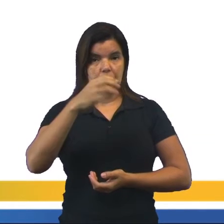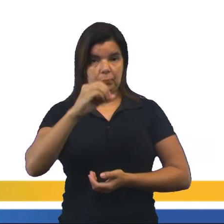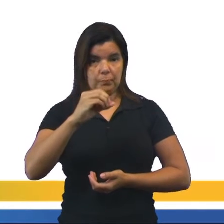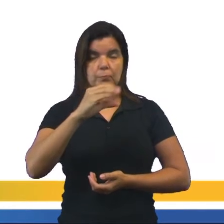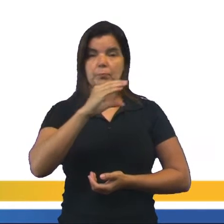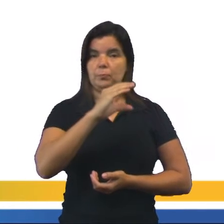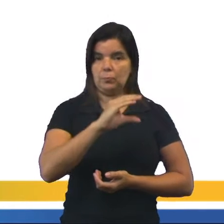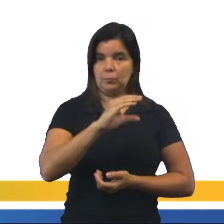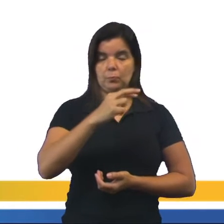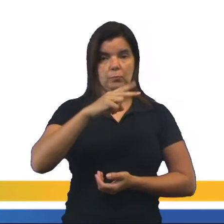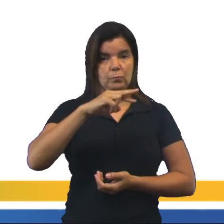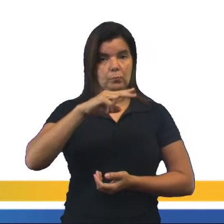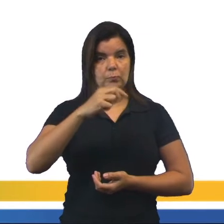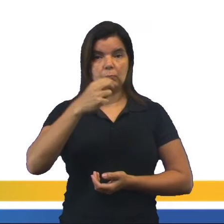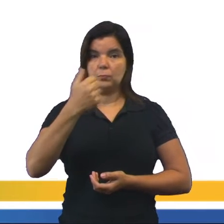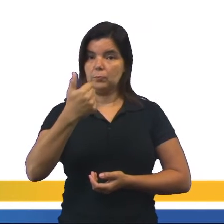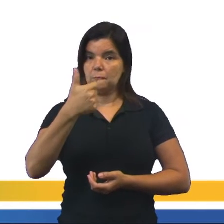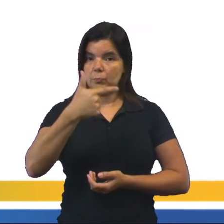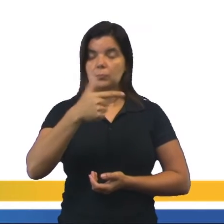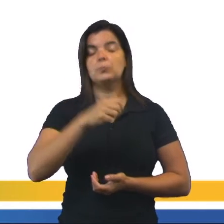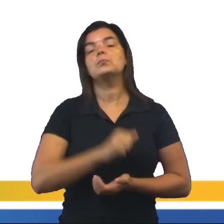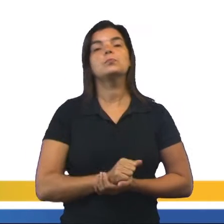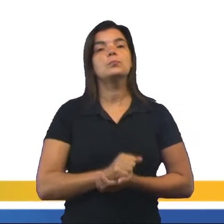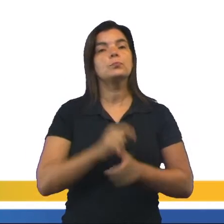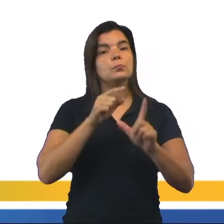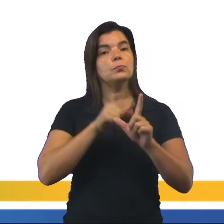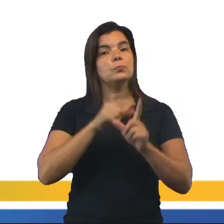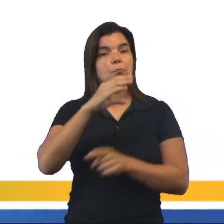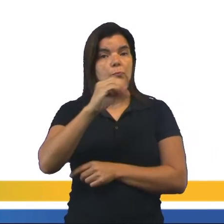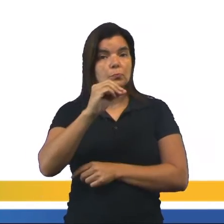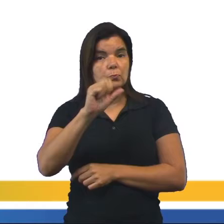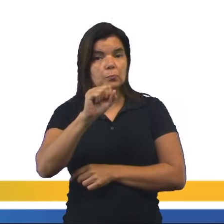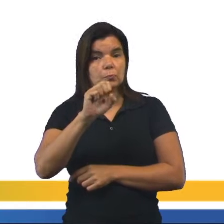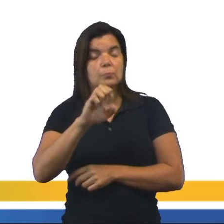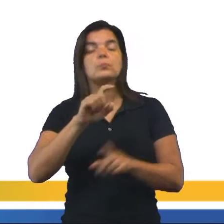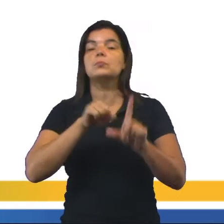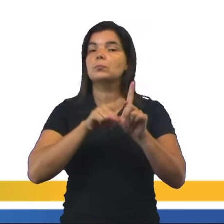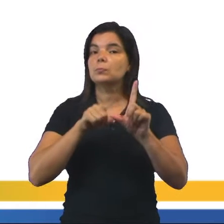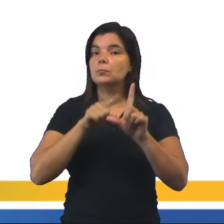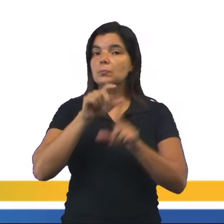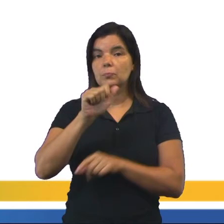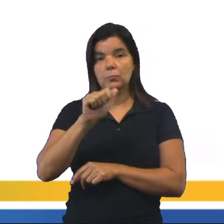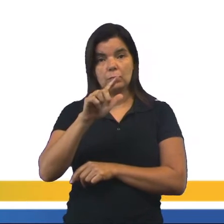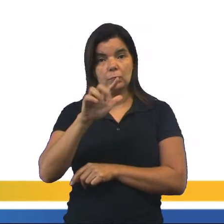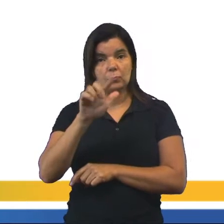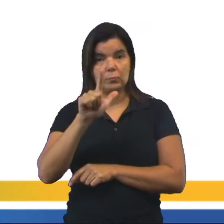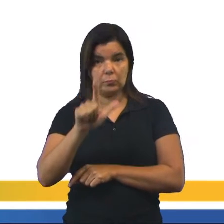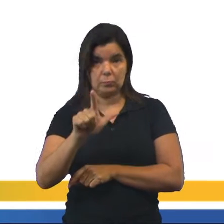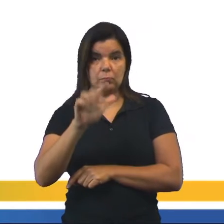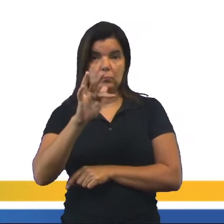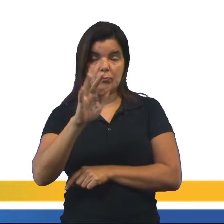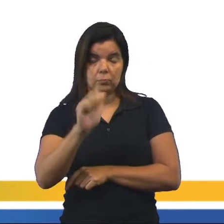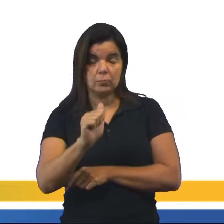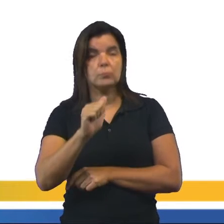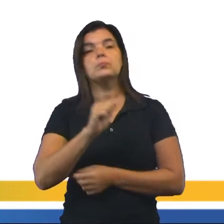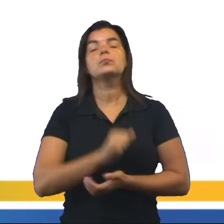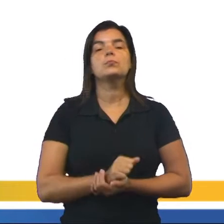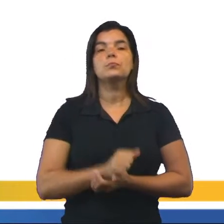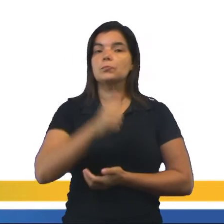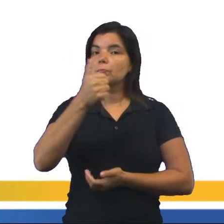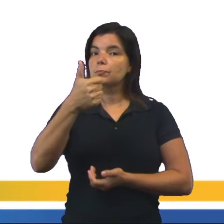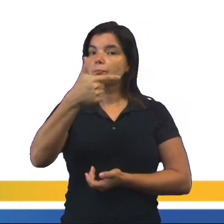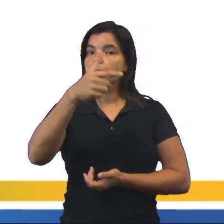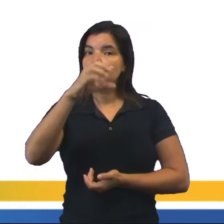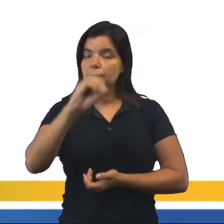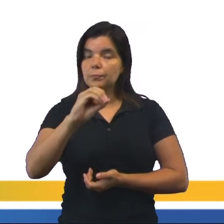igual a 20, C igual a 12 e o cosseno de alfa, tá? É igual a cosseno de